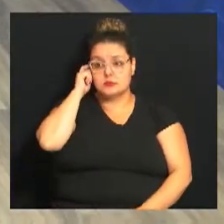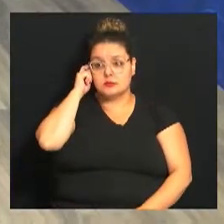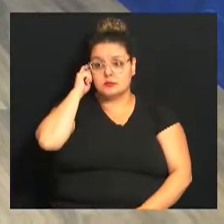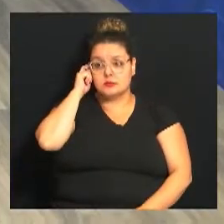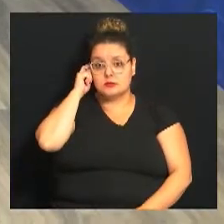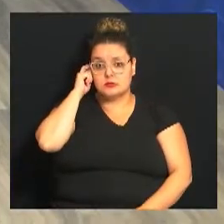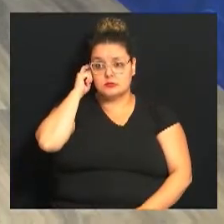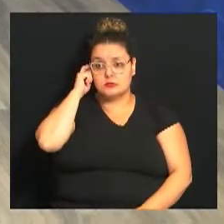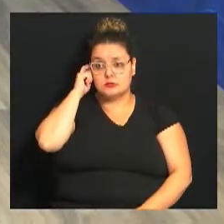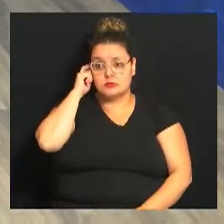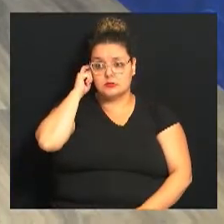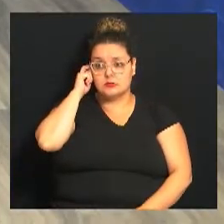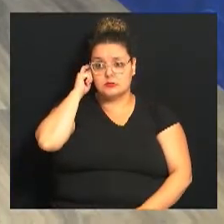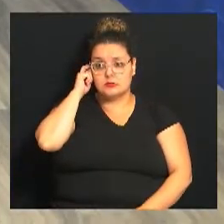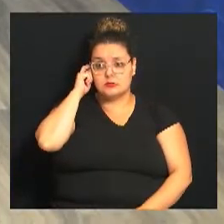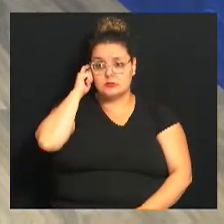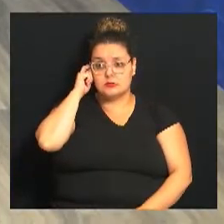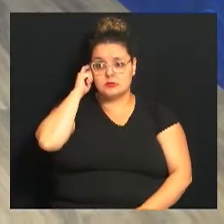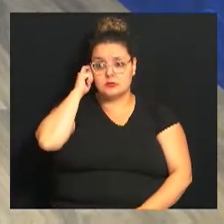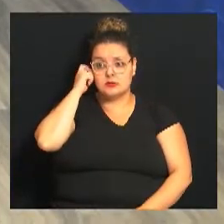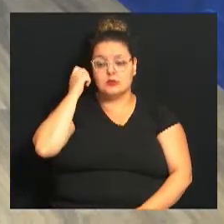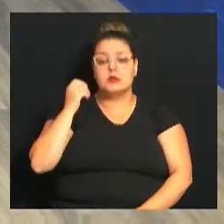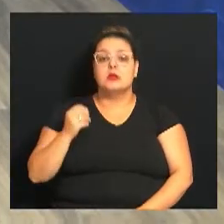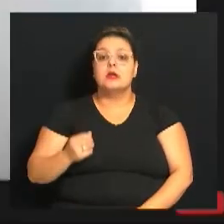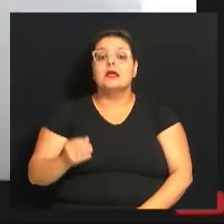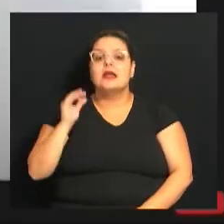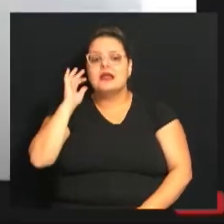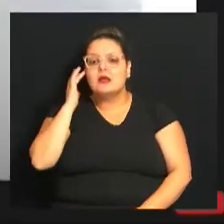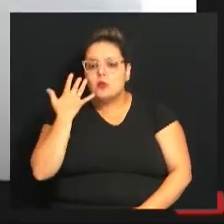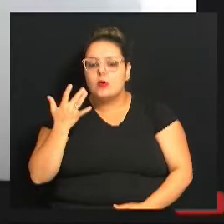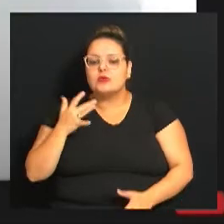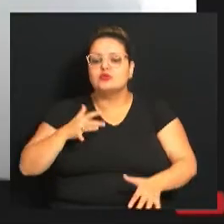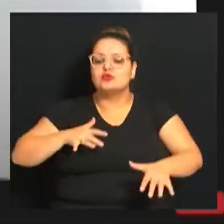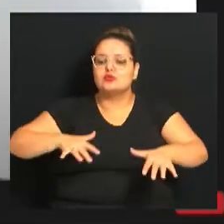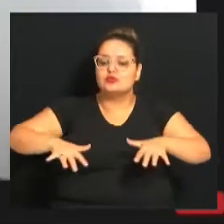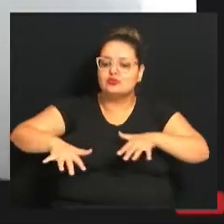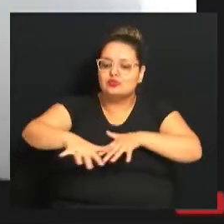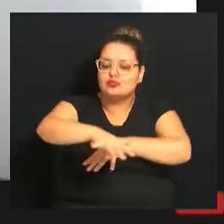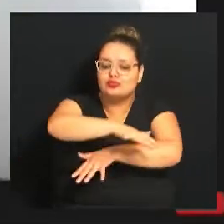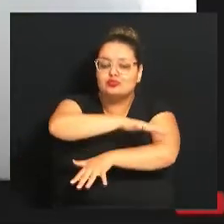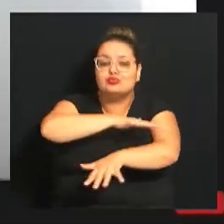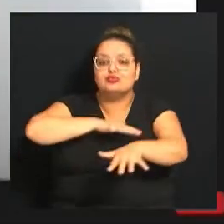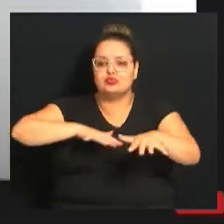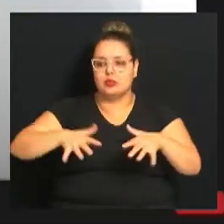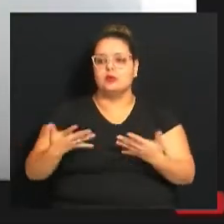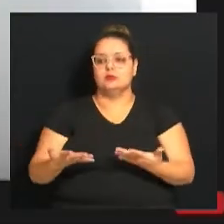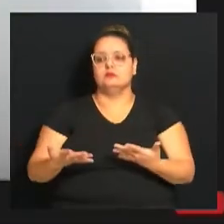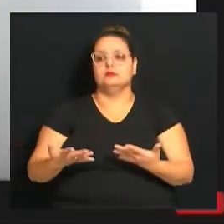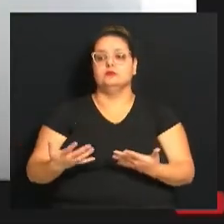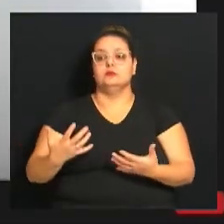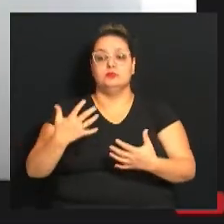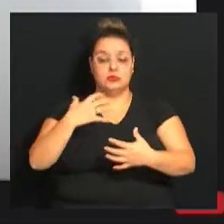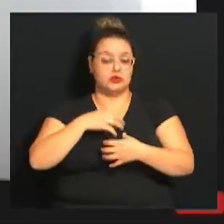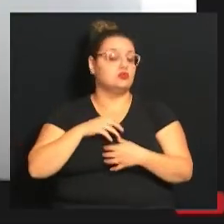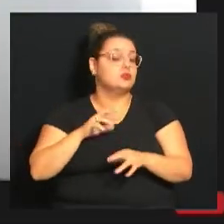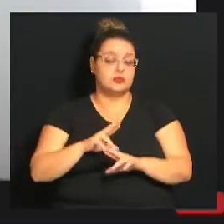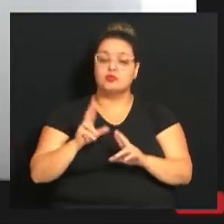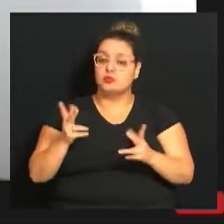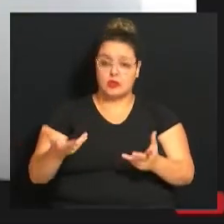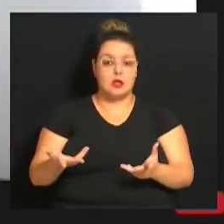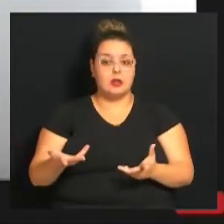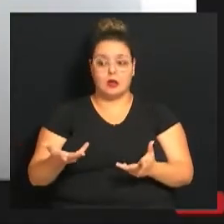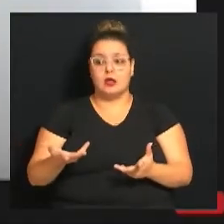ele veio para mexer em várias frentes. Ele trouxe o produto, né, o produto audiovisual de uma maneira diferente, onde você